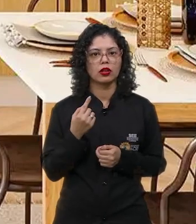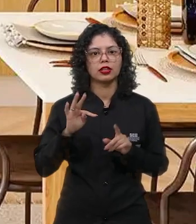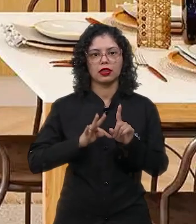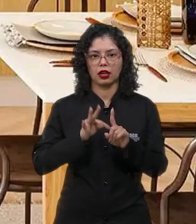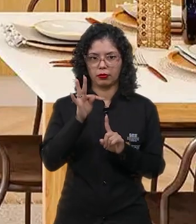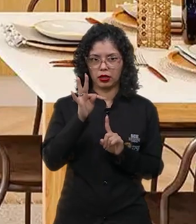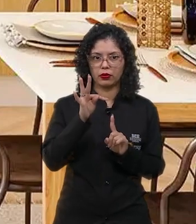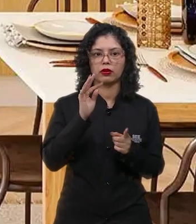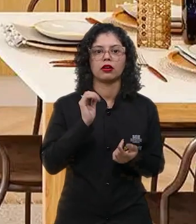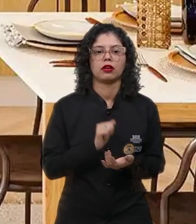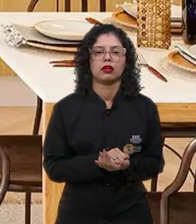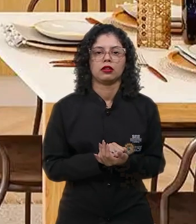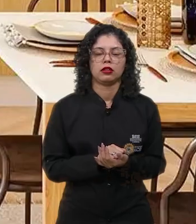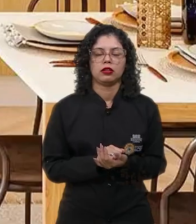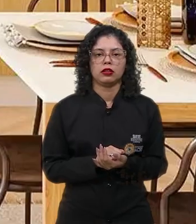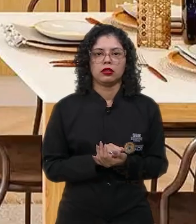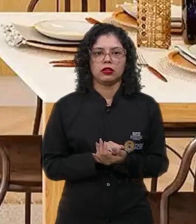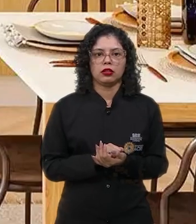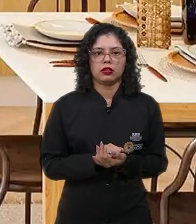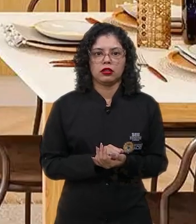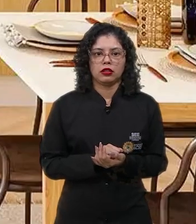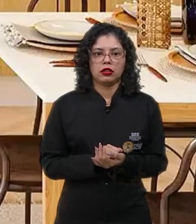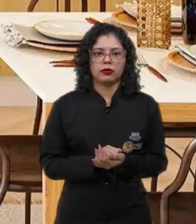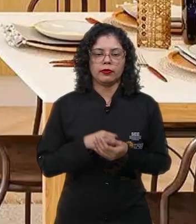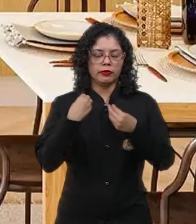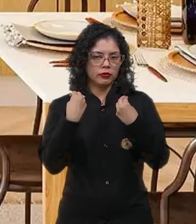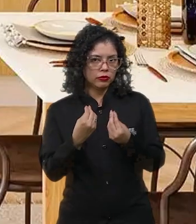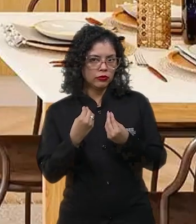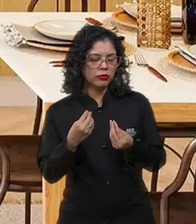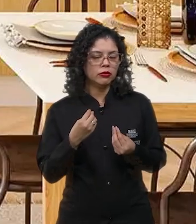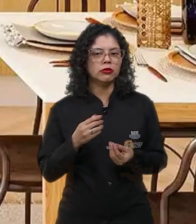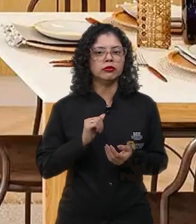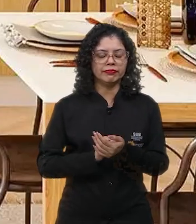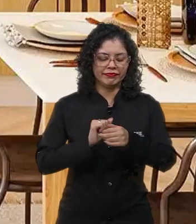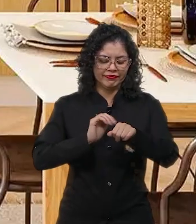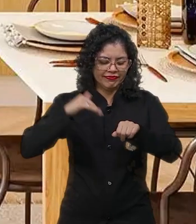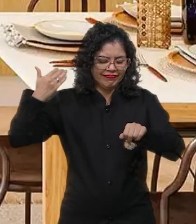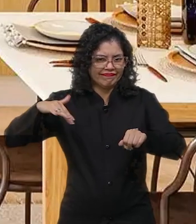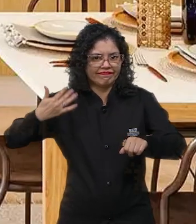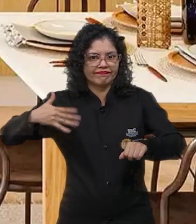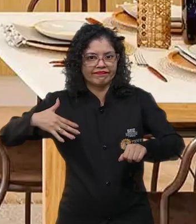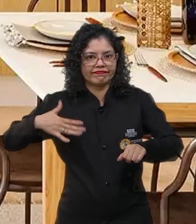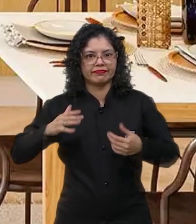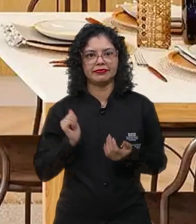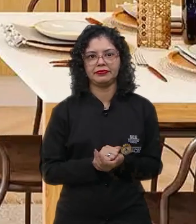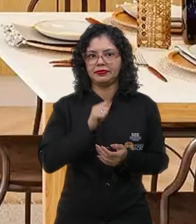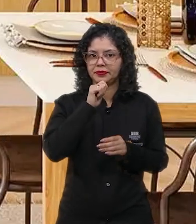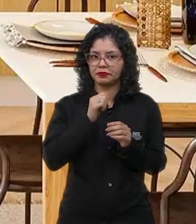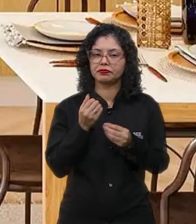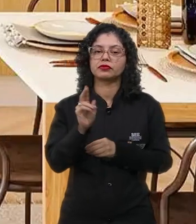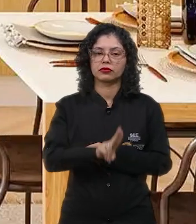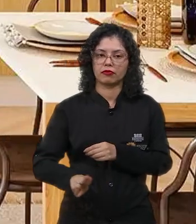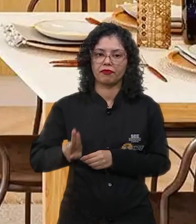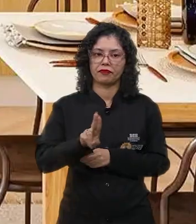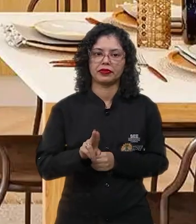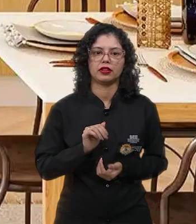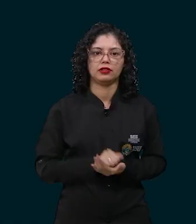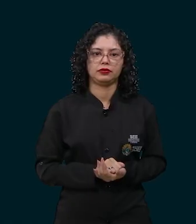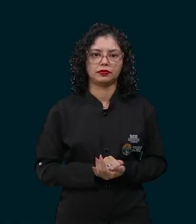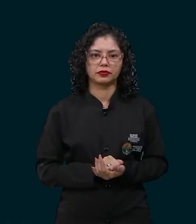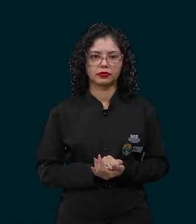ser isolante térmico para que a gente não se queime ali enquanto nós estivermos